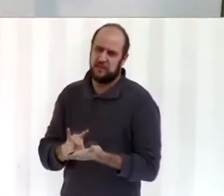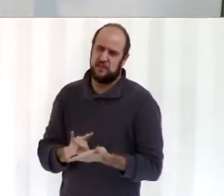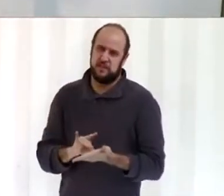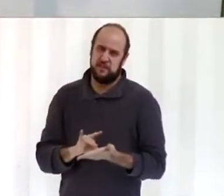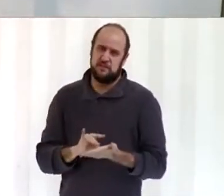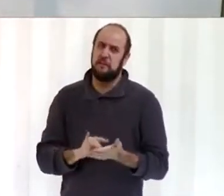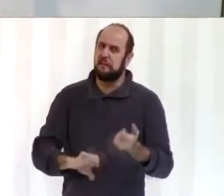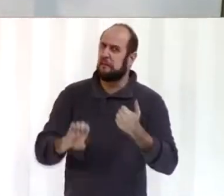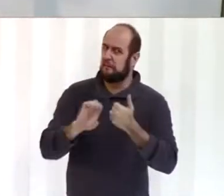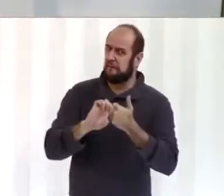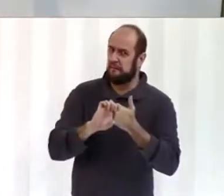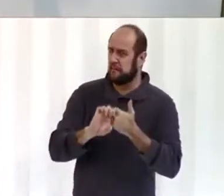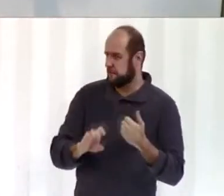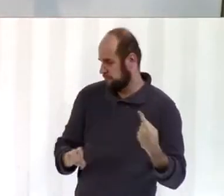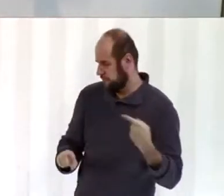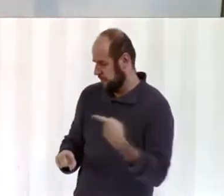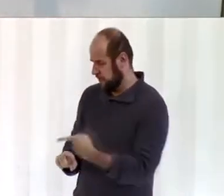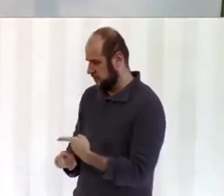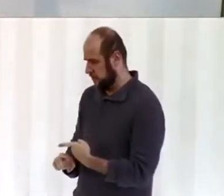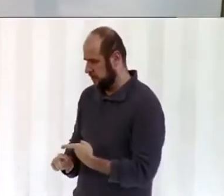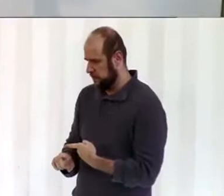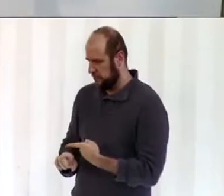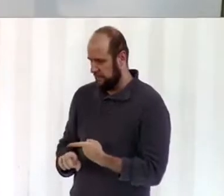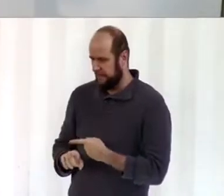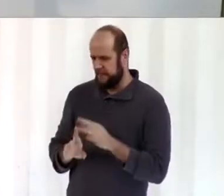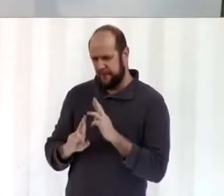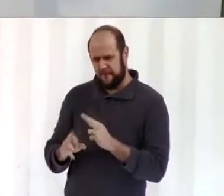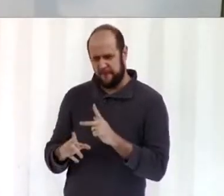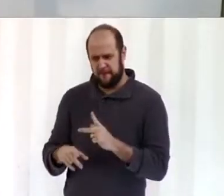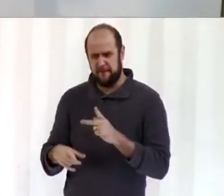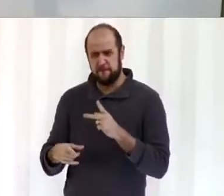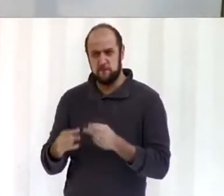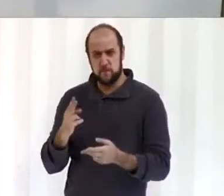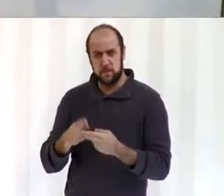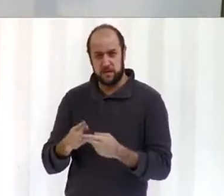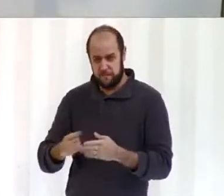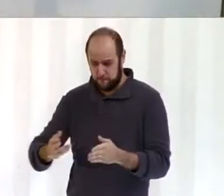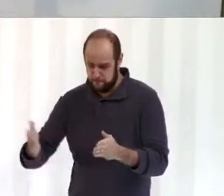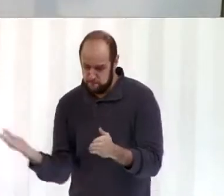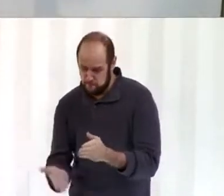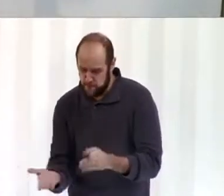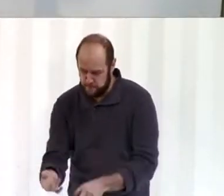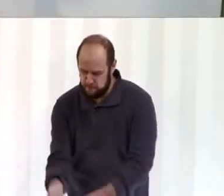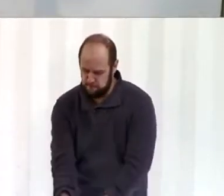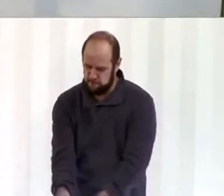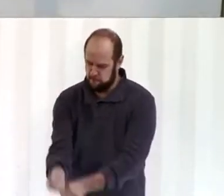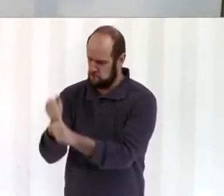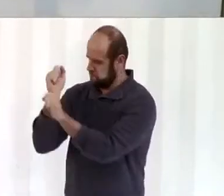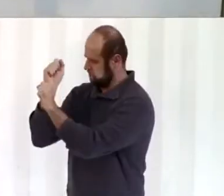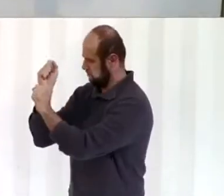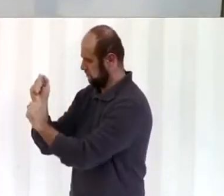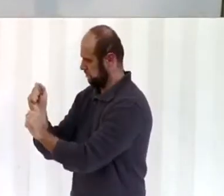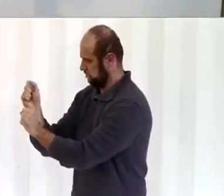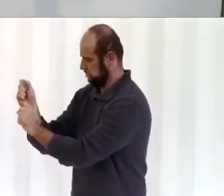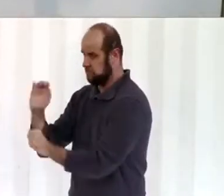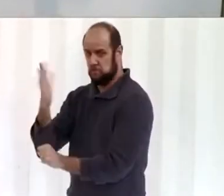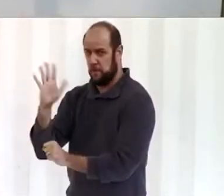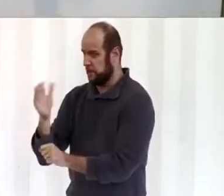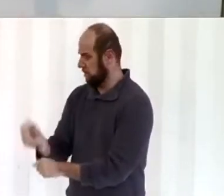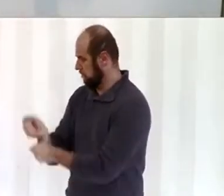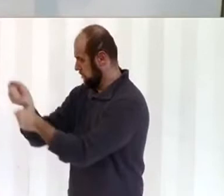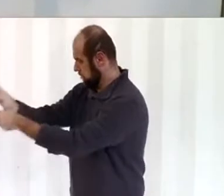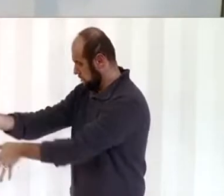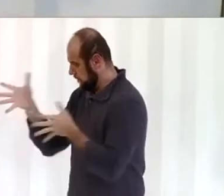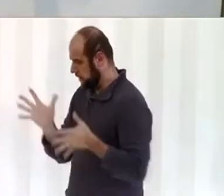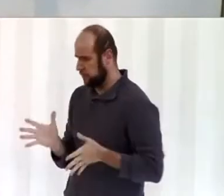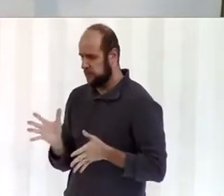um machado, ele corta um pedaço de madeira, uma vara, e joga na água. O que isso tem a